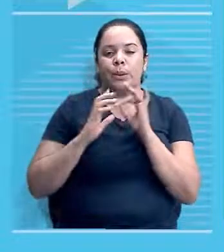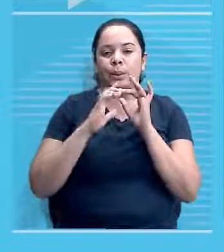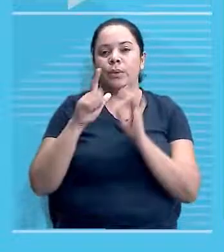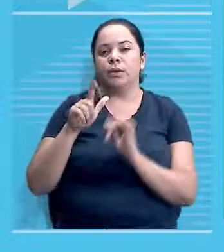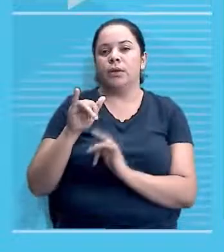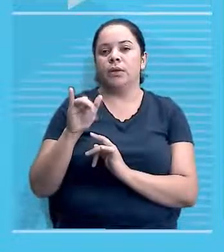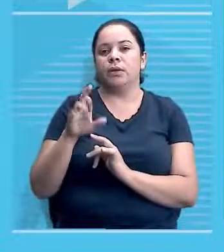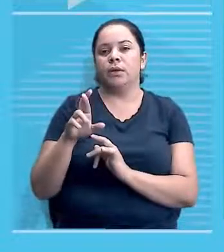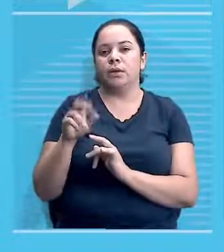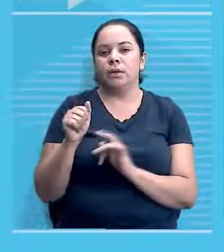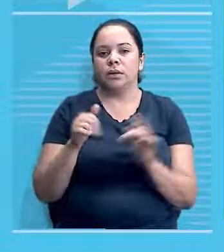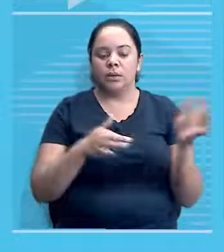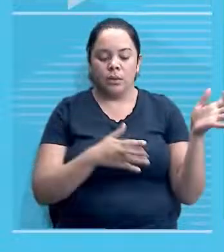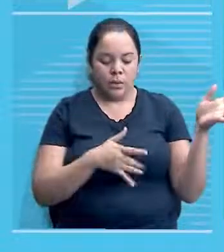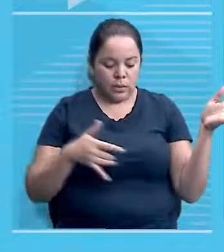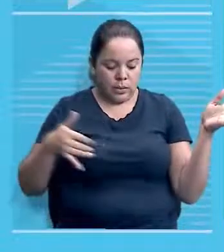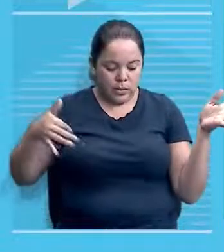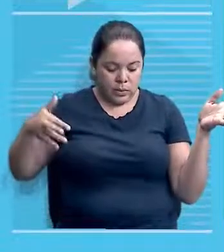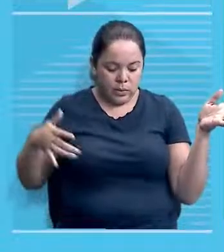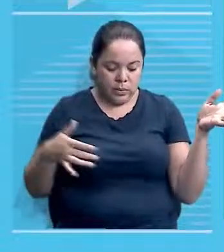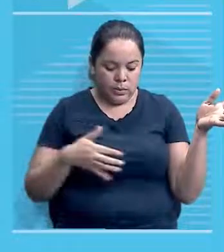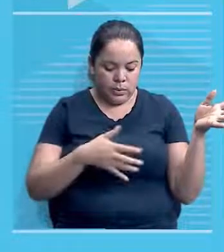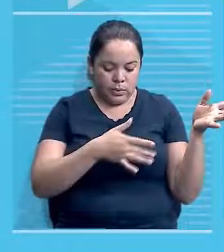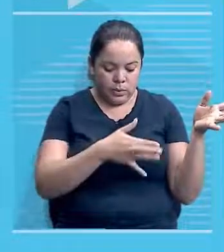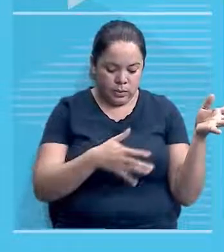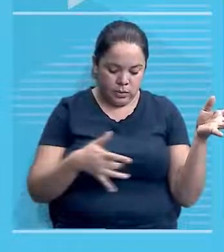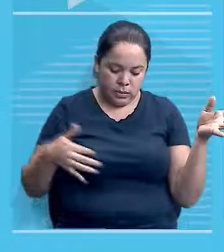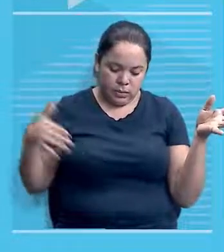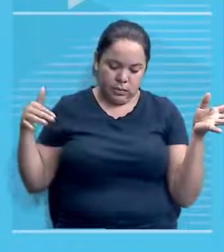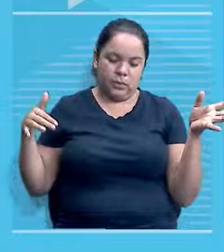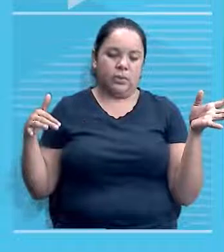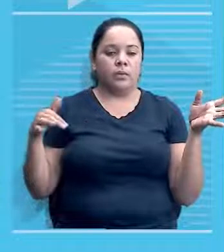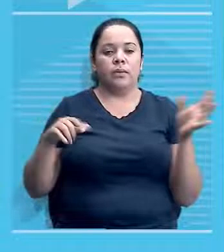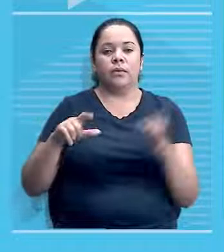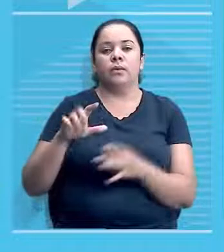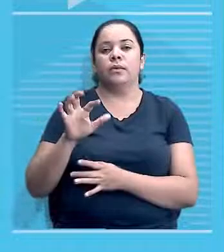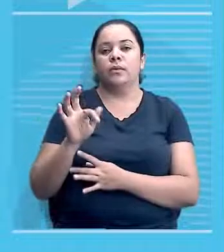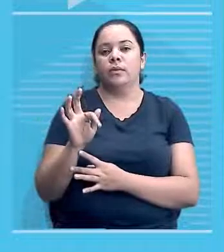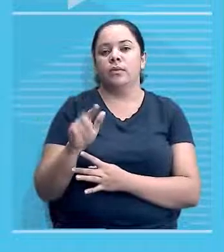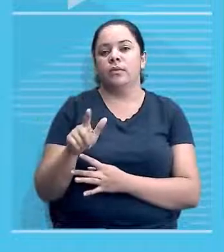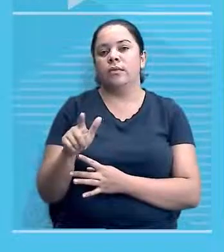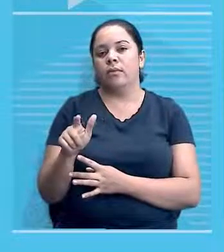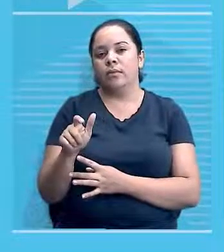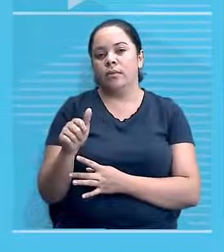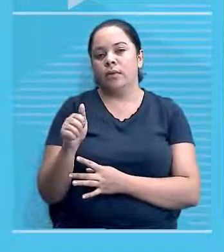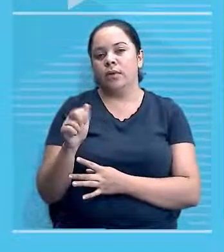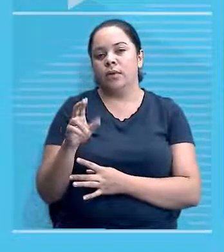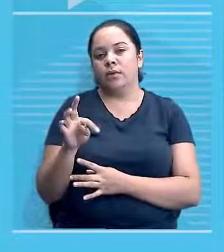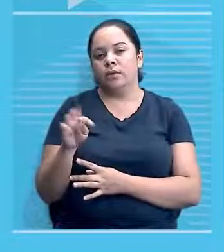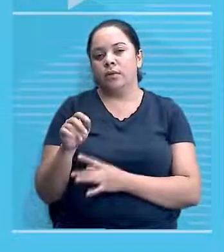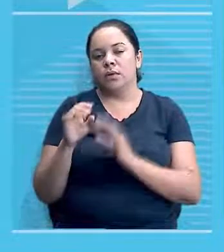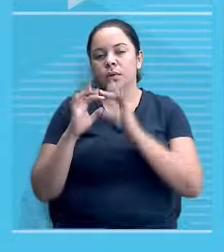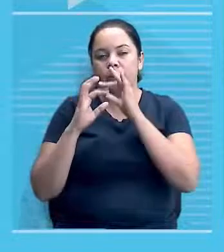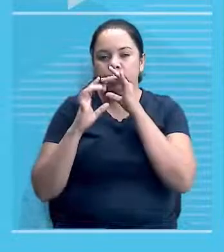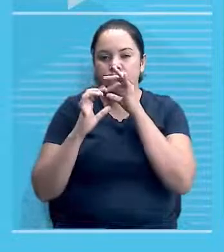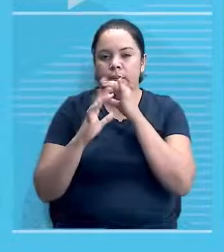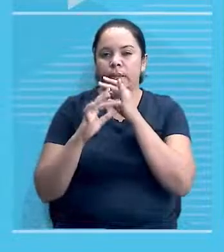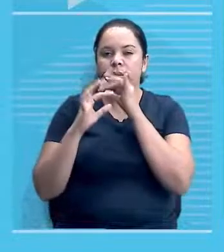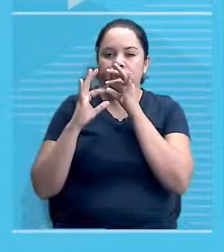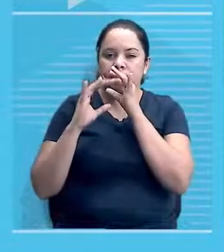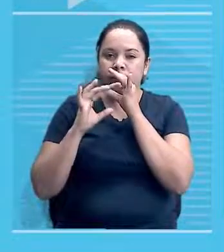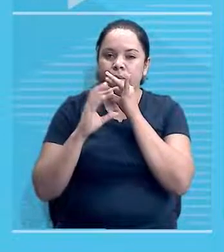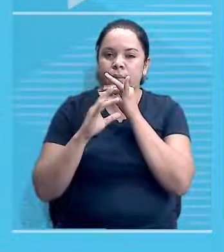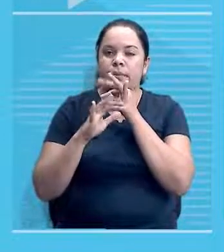flauta sopro né coisas lindas E aí os versos vão simples